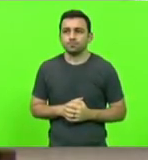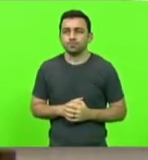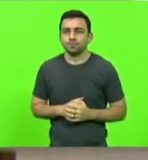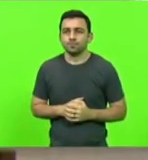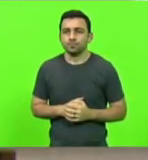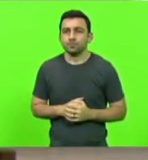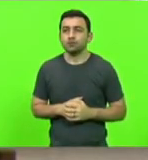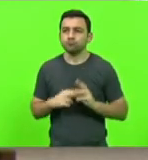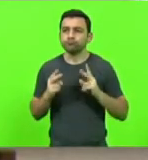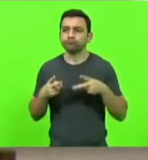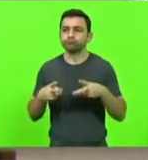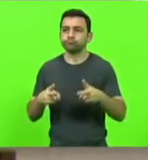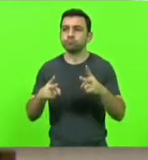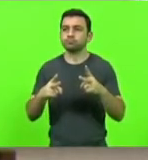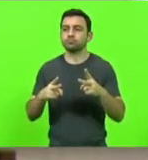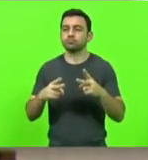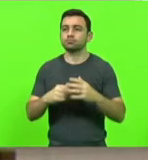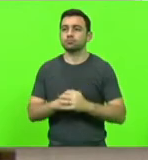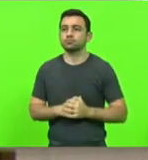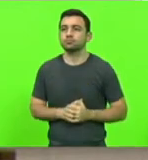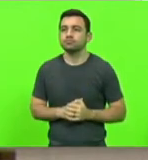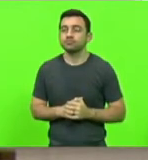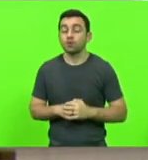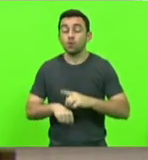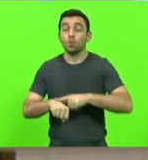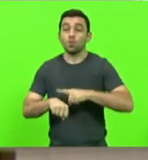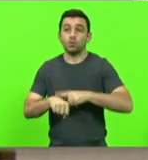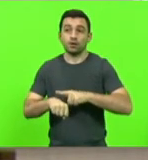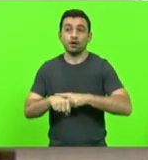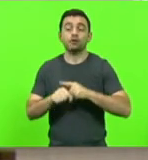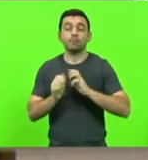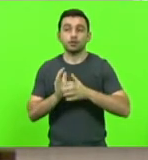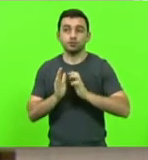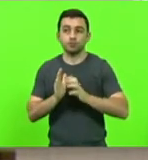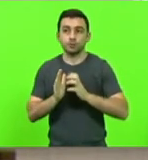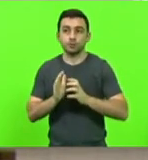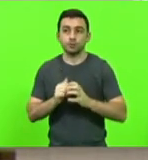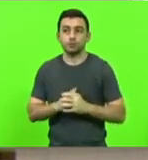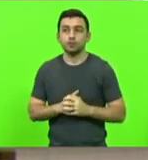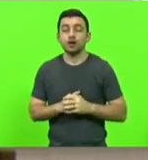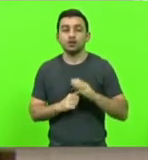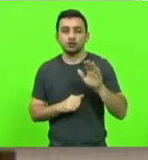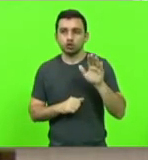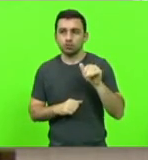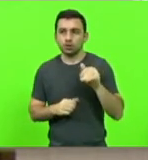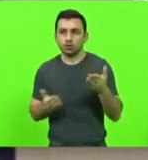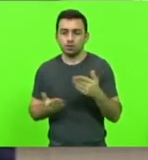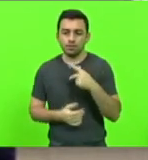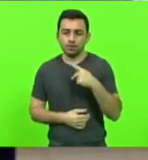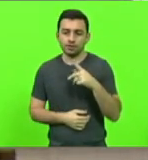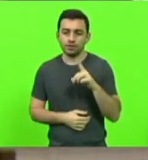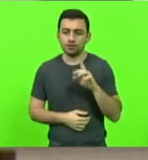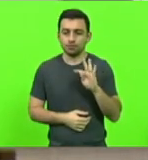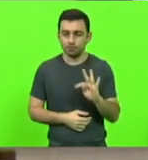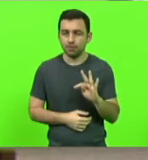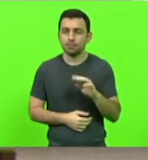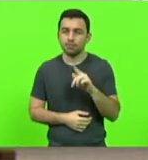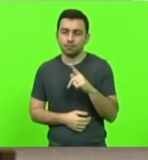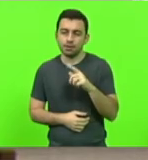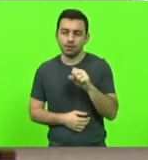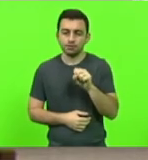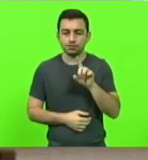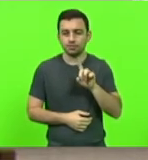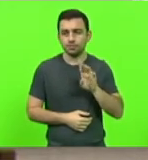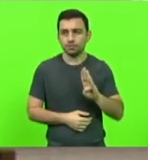Dando continuidade ao horário destinado aos partidos políticos, chamo o bloco PDT, PSDB e